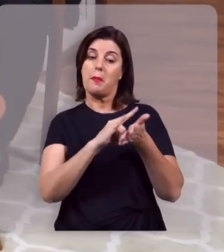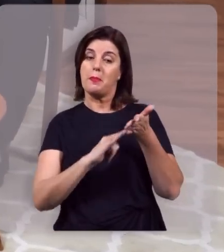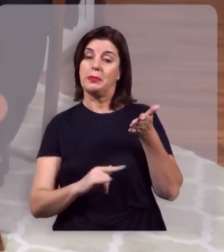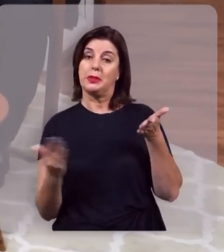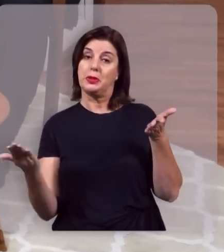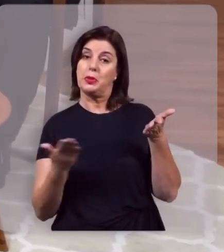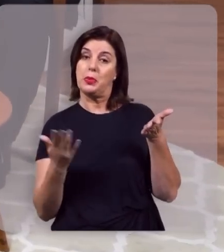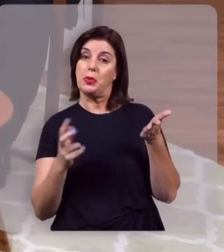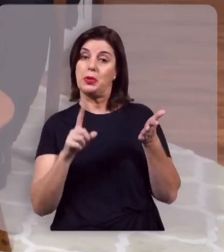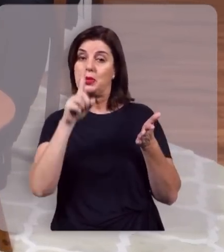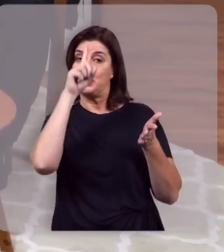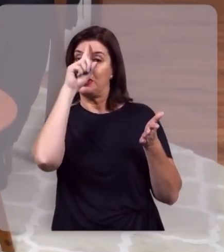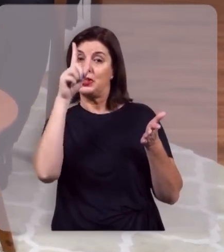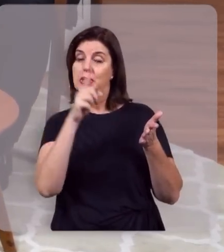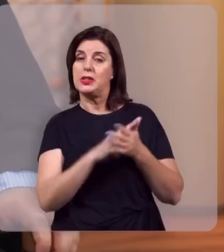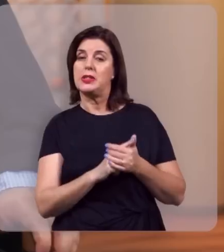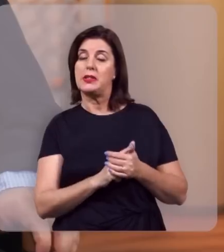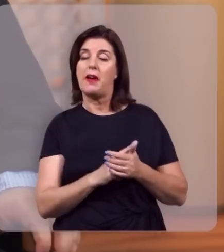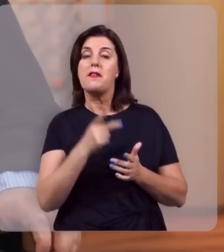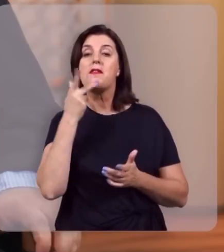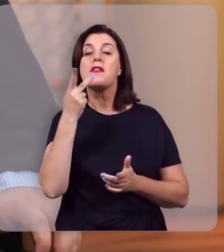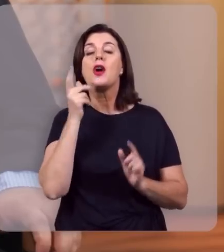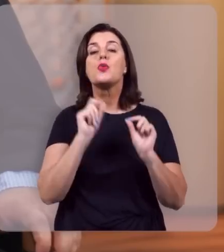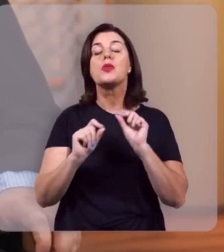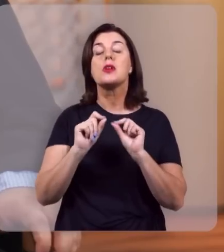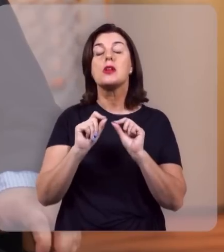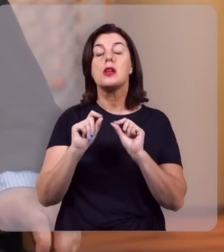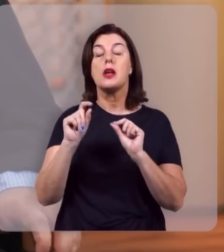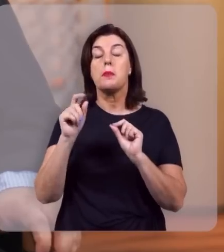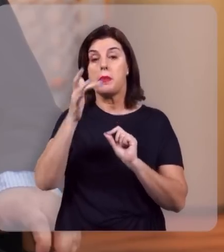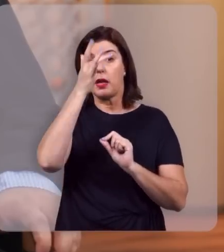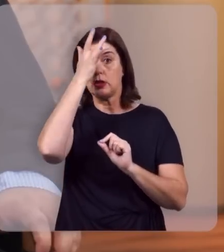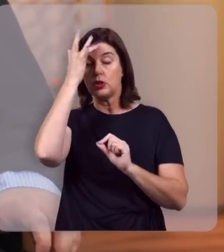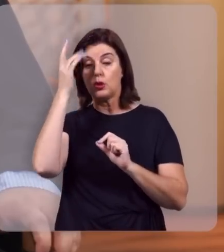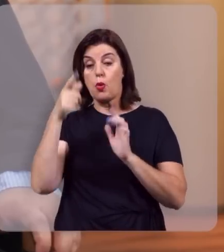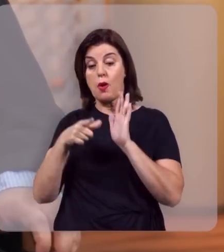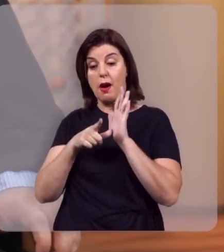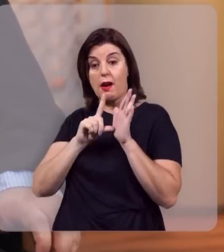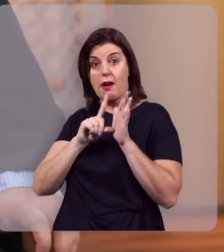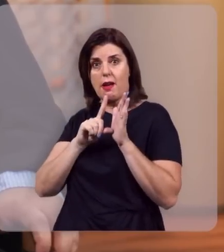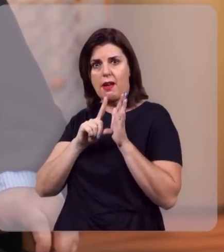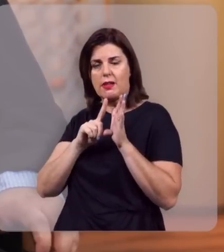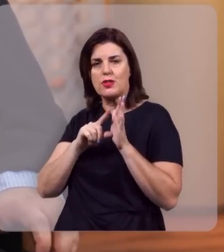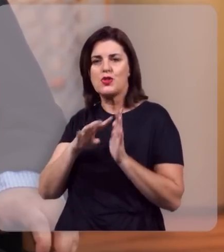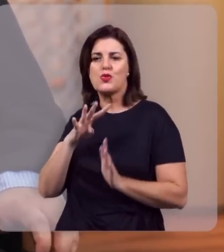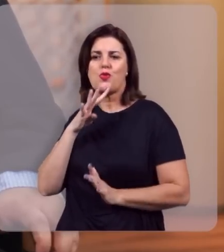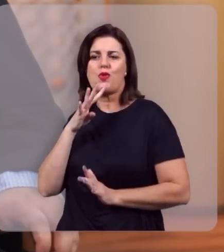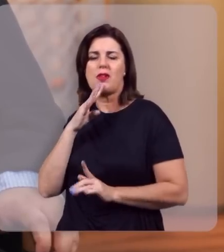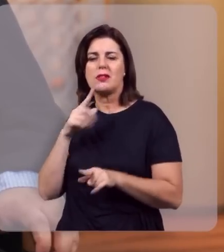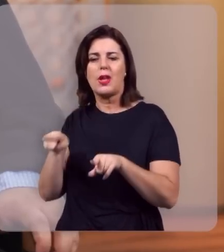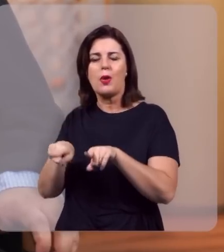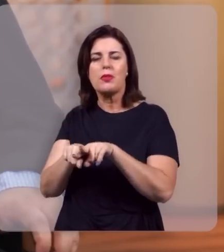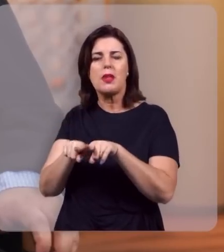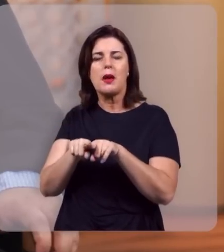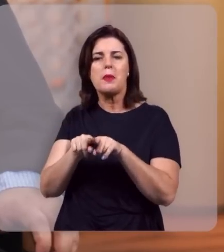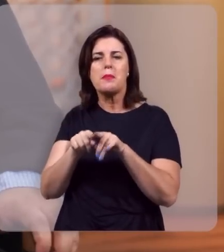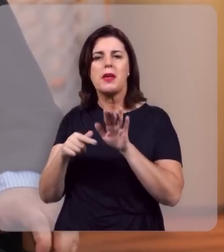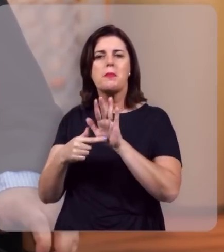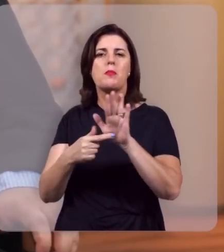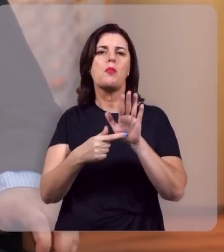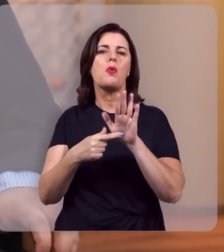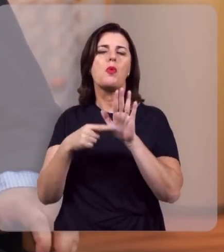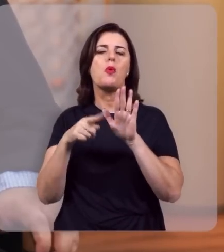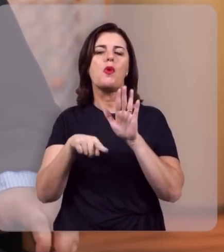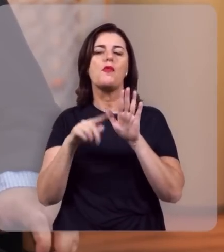vai pregar nesse dia diz o seguinte: porquanto aos que de antemão conheceu, também os